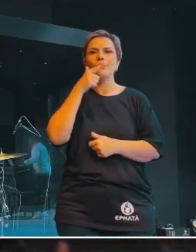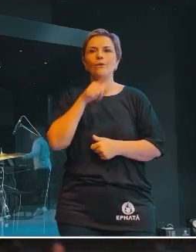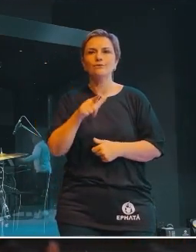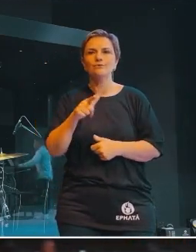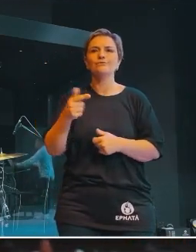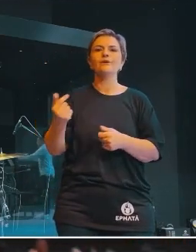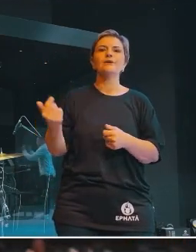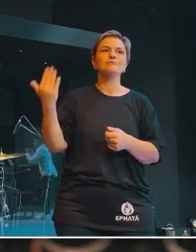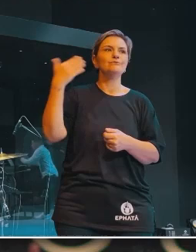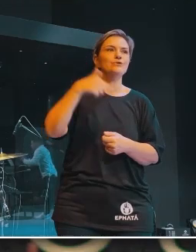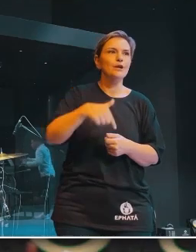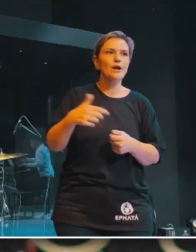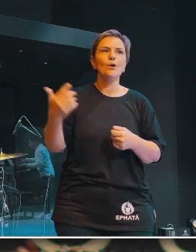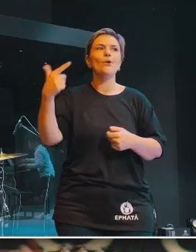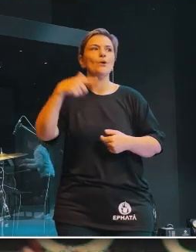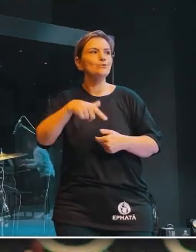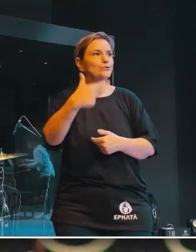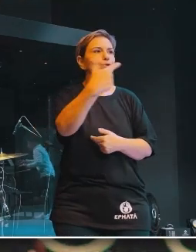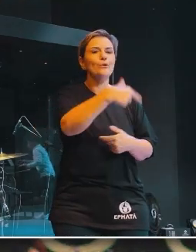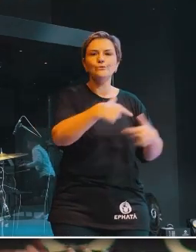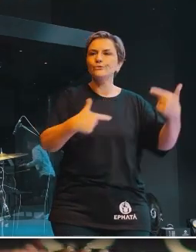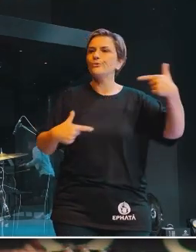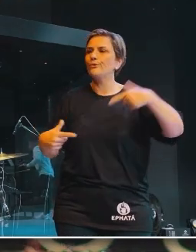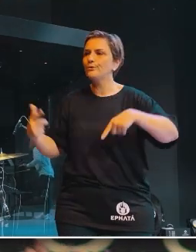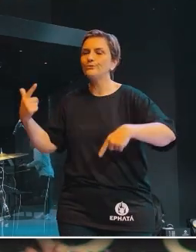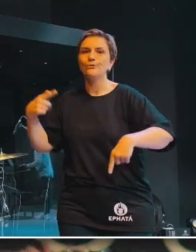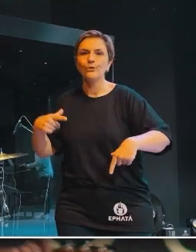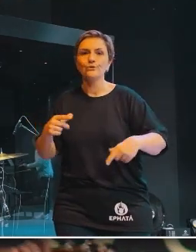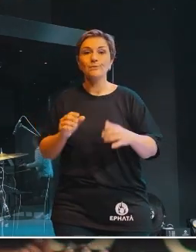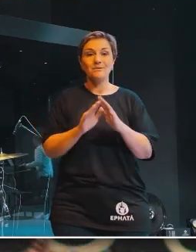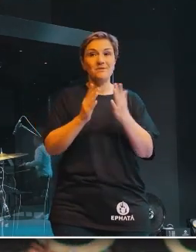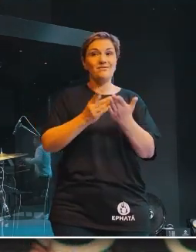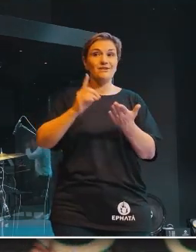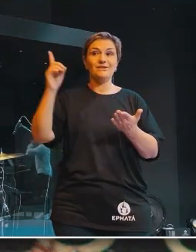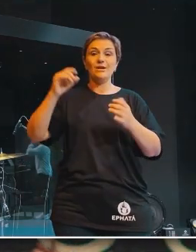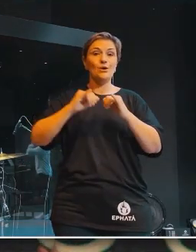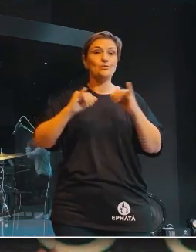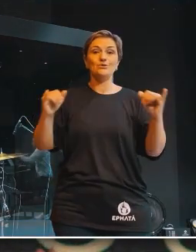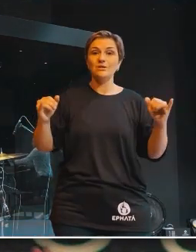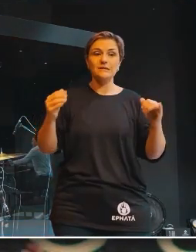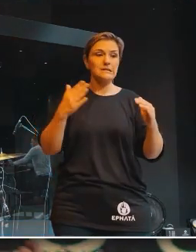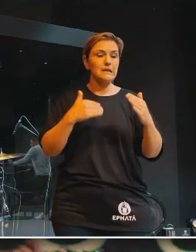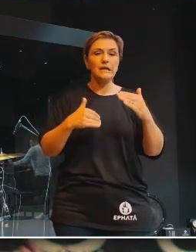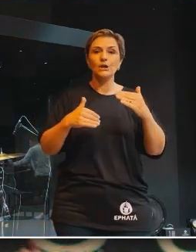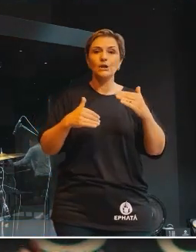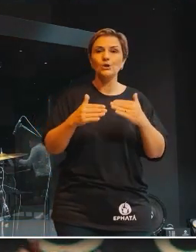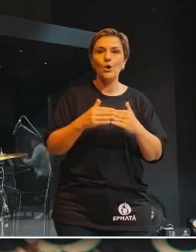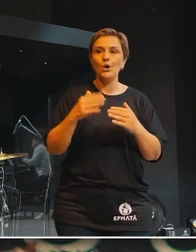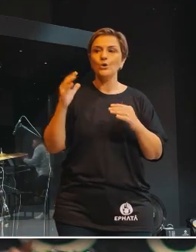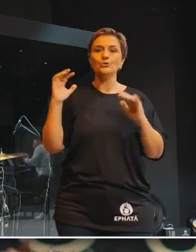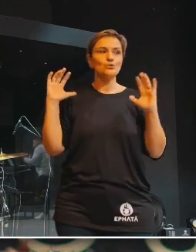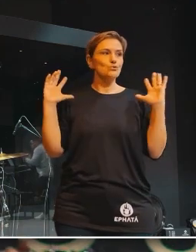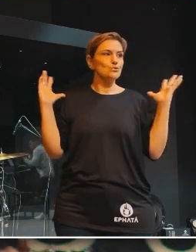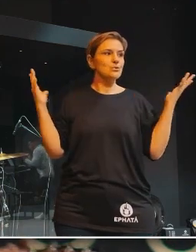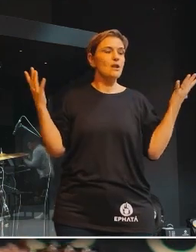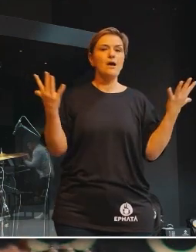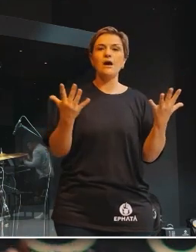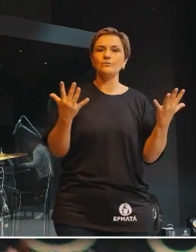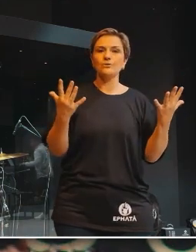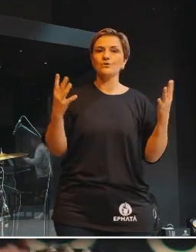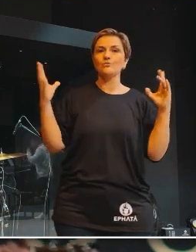todos os lados nós somos pressionados. Mas a mesma Bíblia que diz que de todos os lados nós